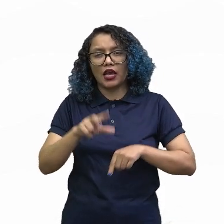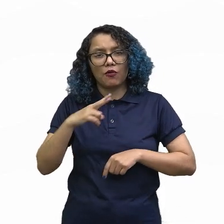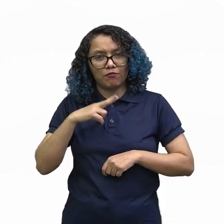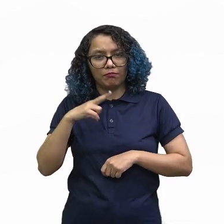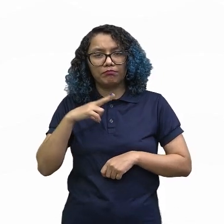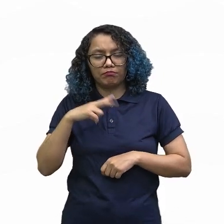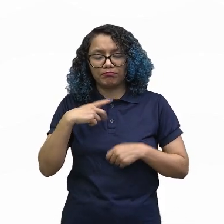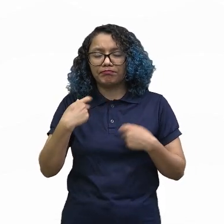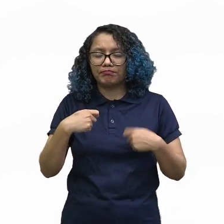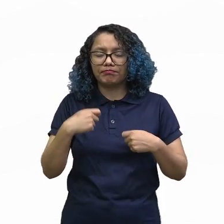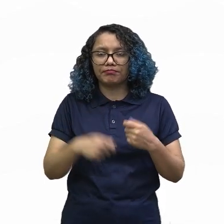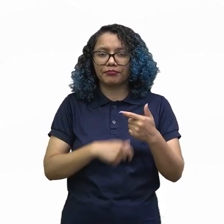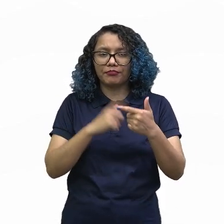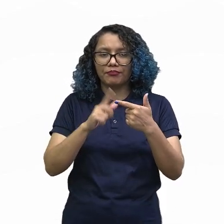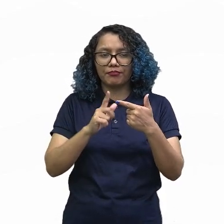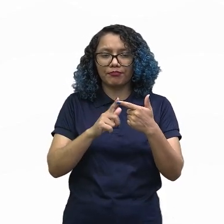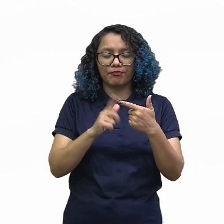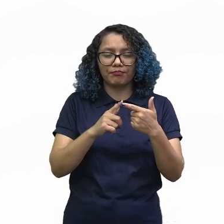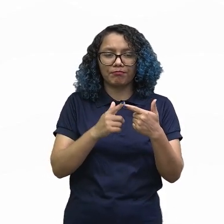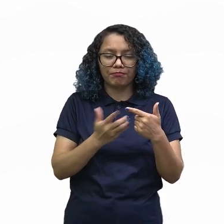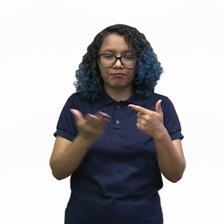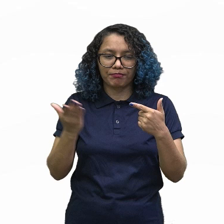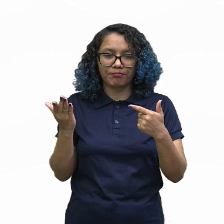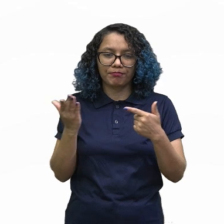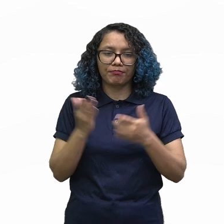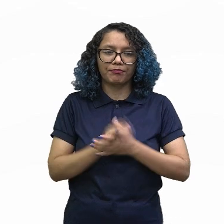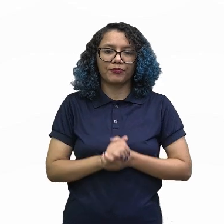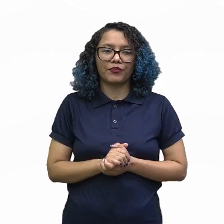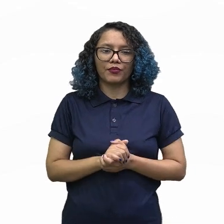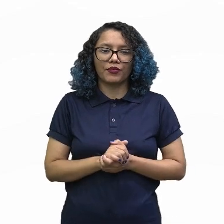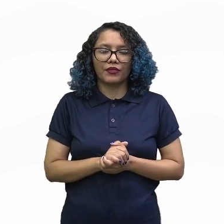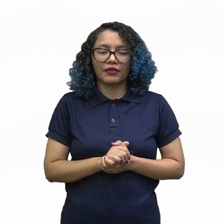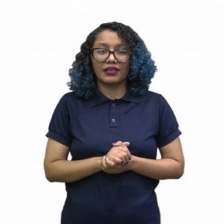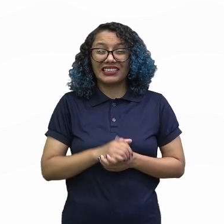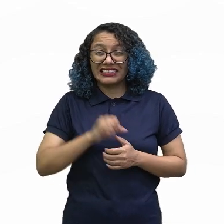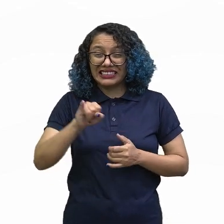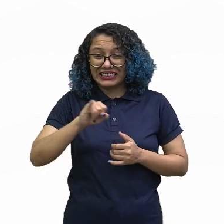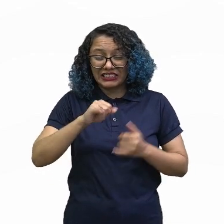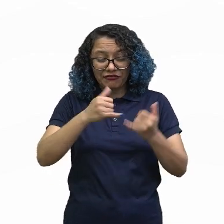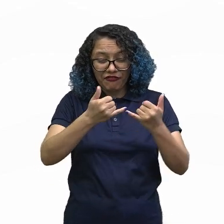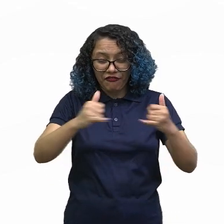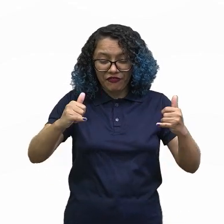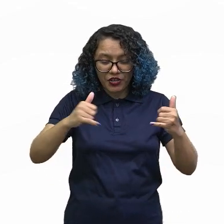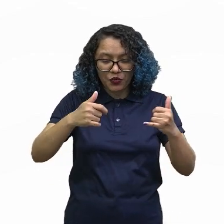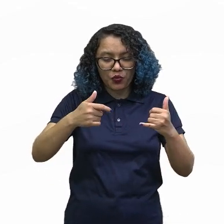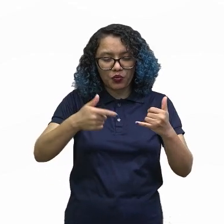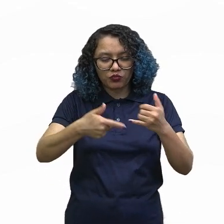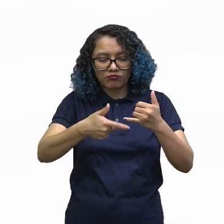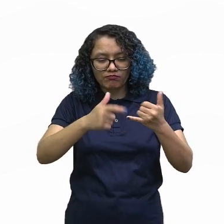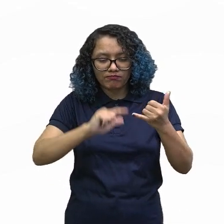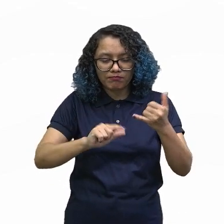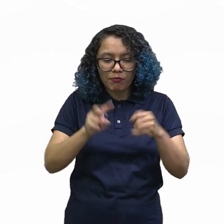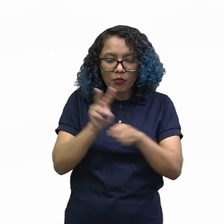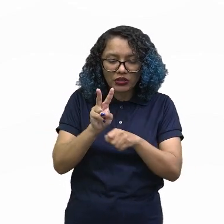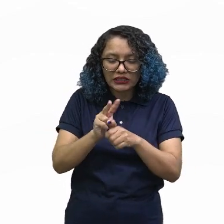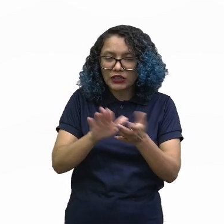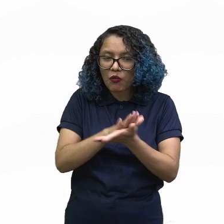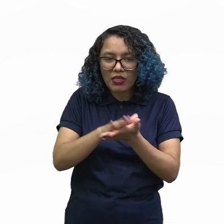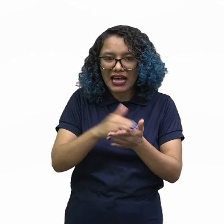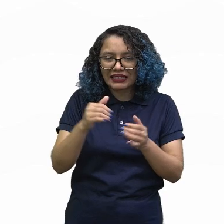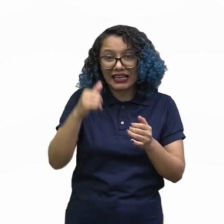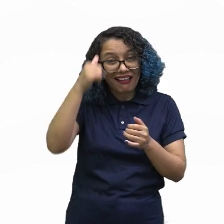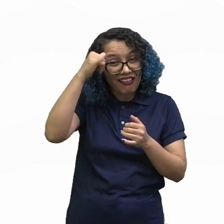EPI. 2. Evitar o contato com fios, desencapados e